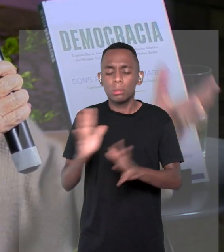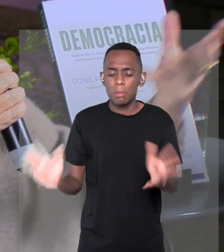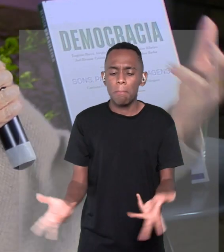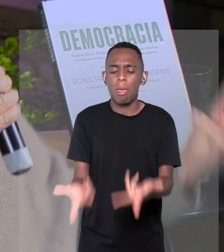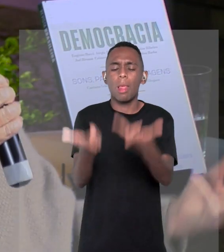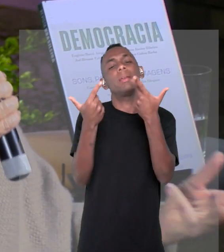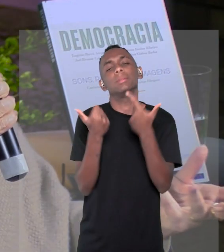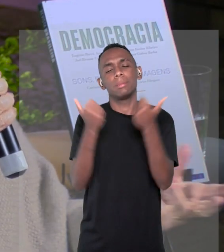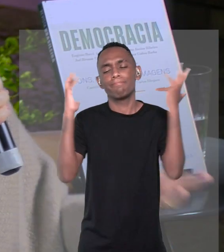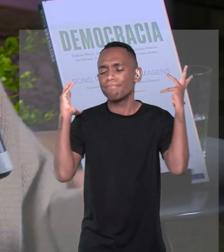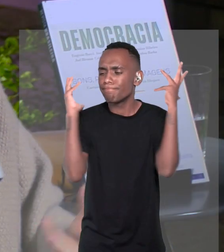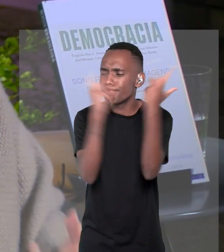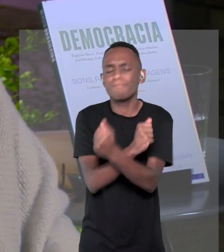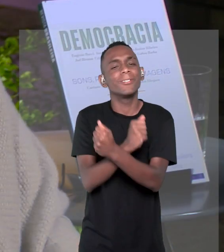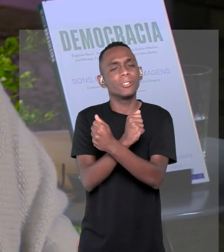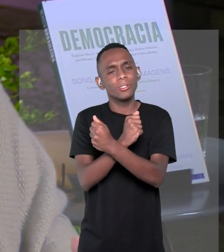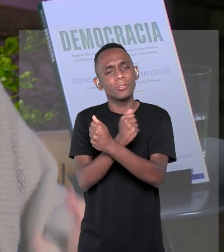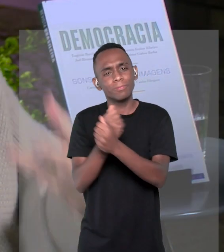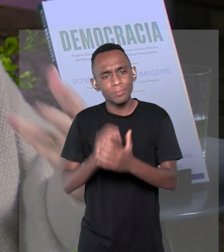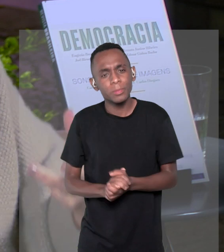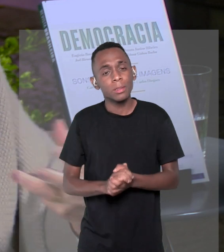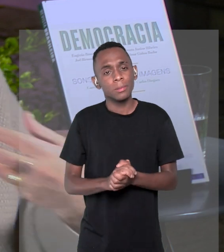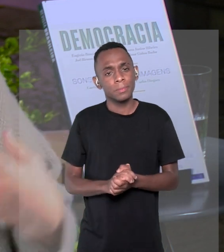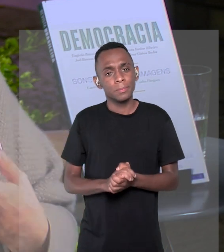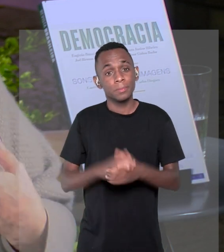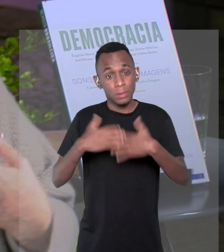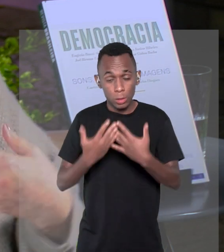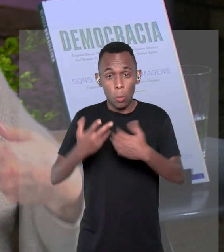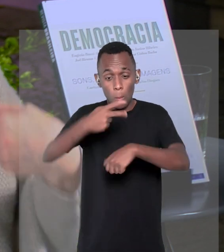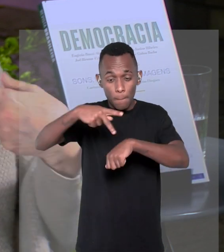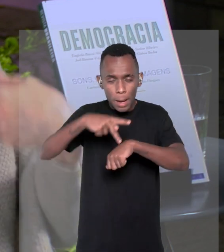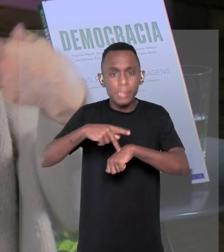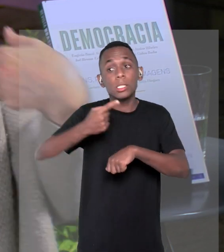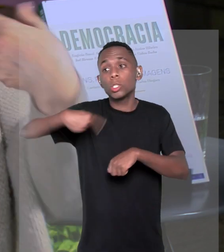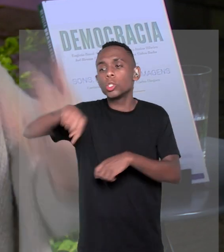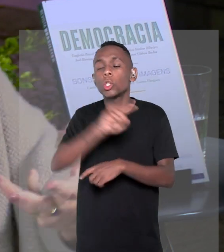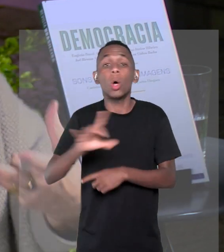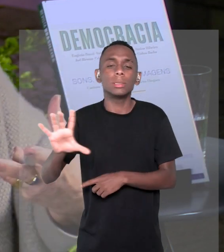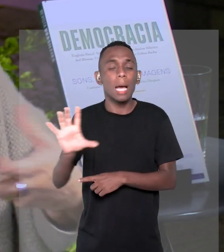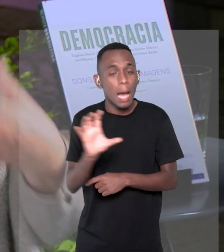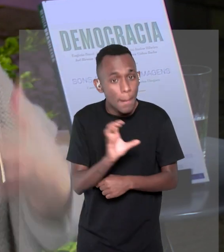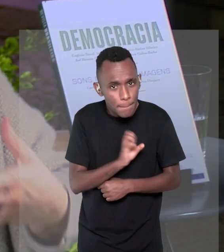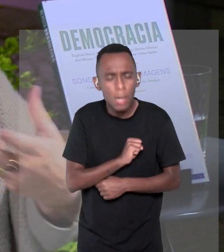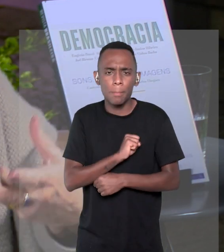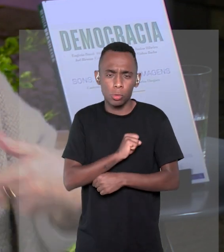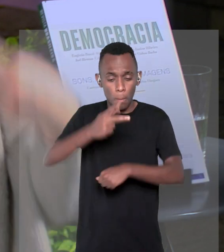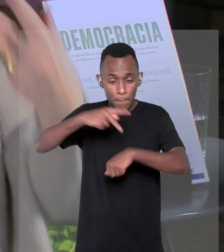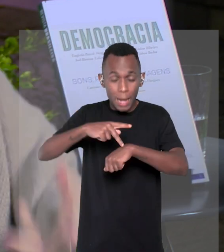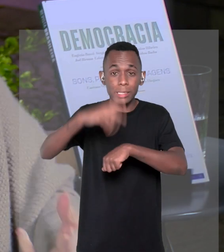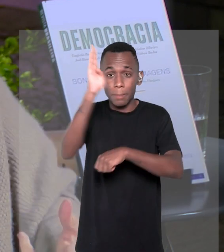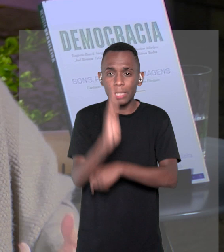uma imagem saudável desse país. Um país que nós amamos, um país que nós queremos que seja um